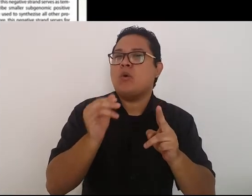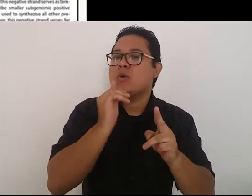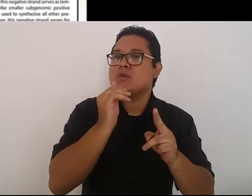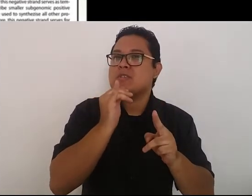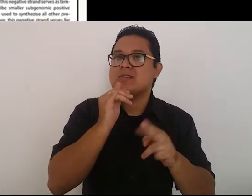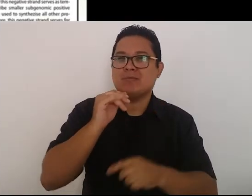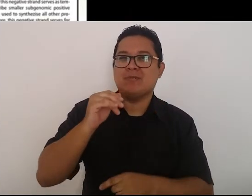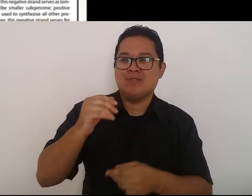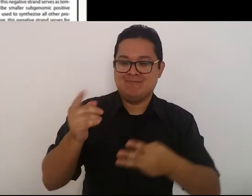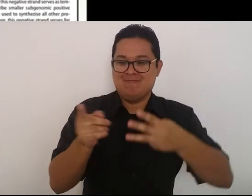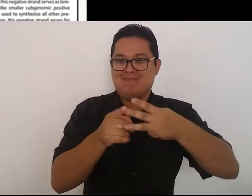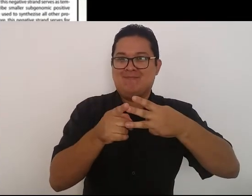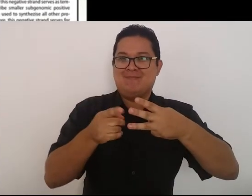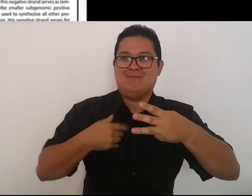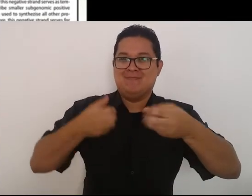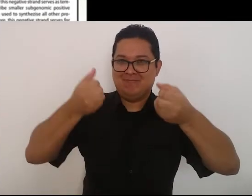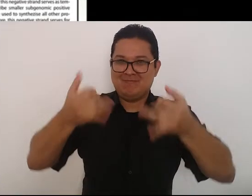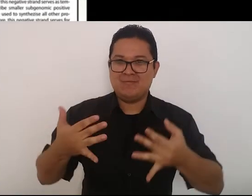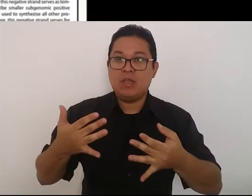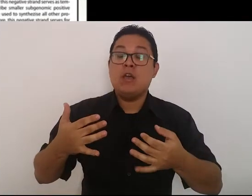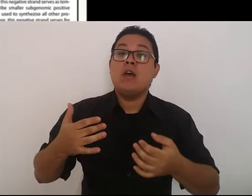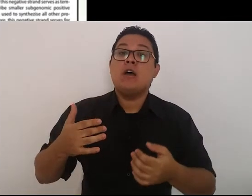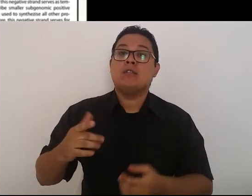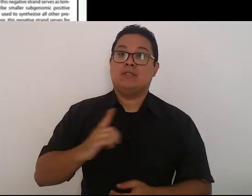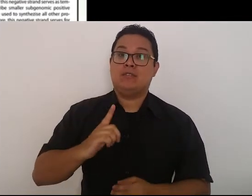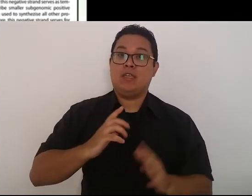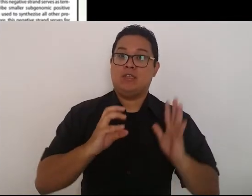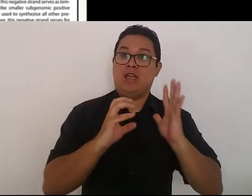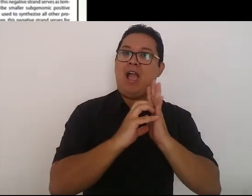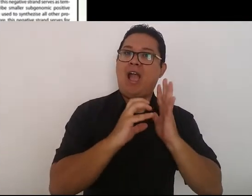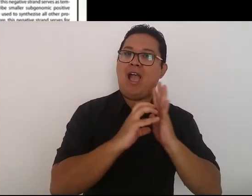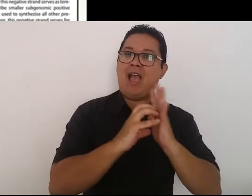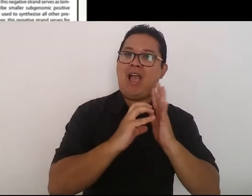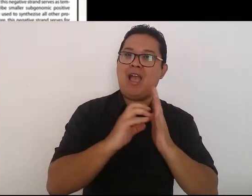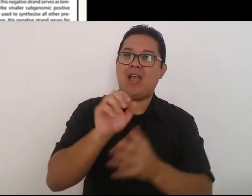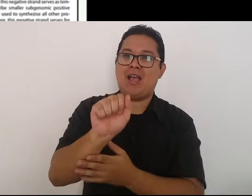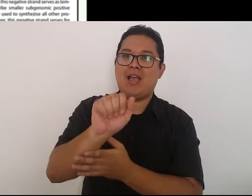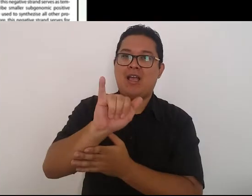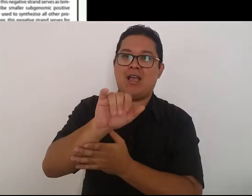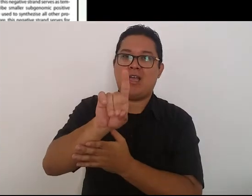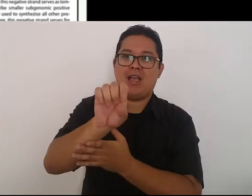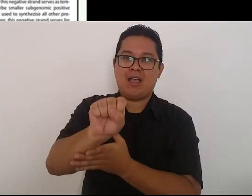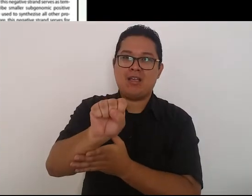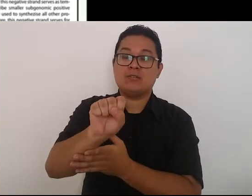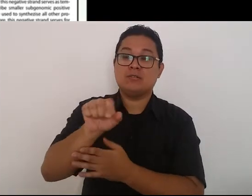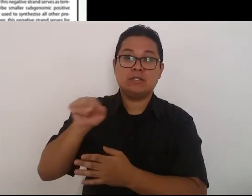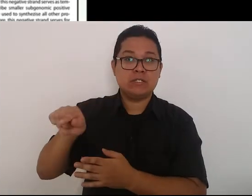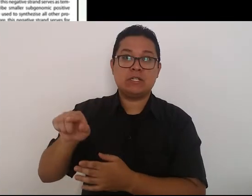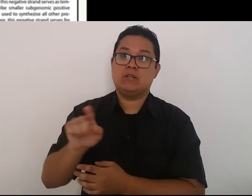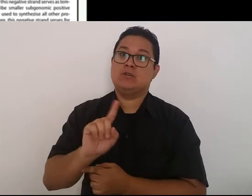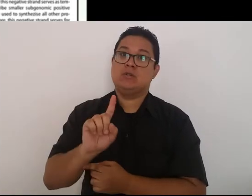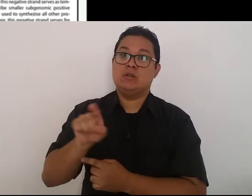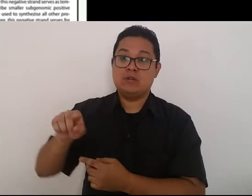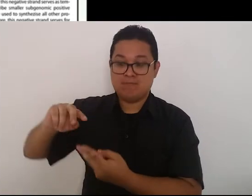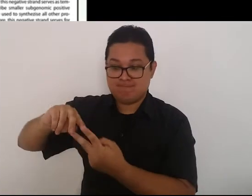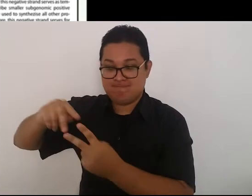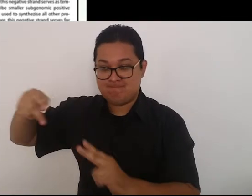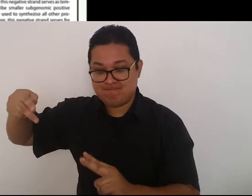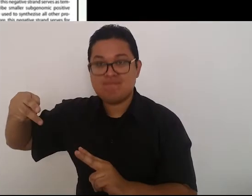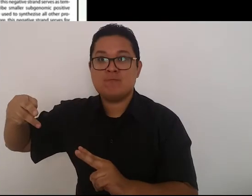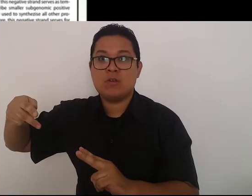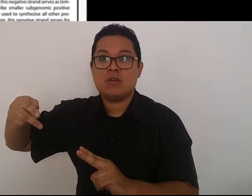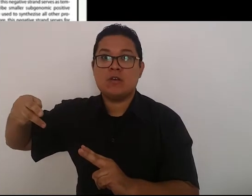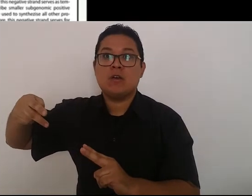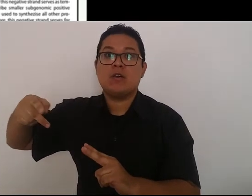do seu DNA. E isso fica escondido lá, latente, por anos. O